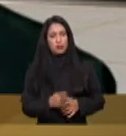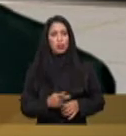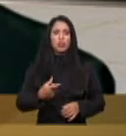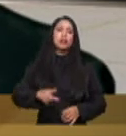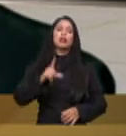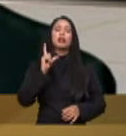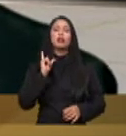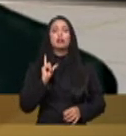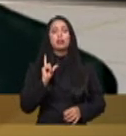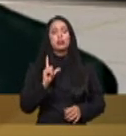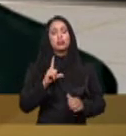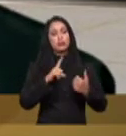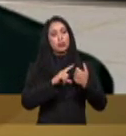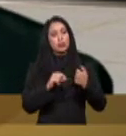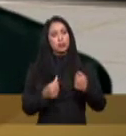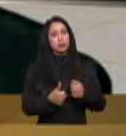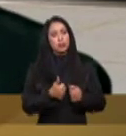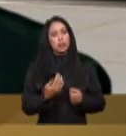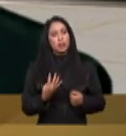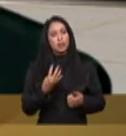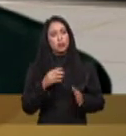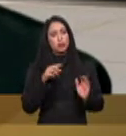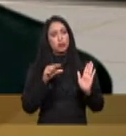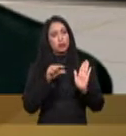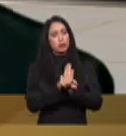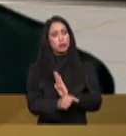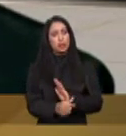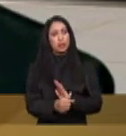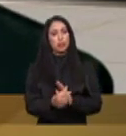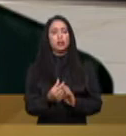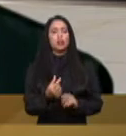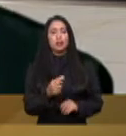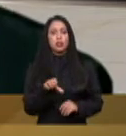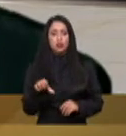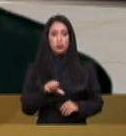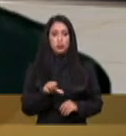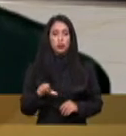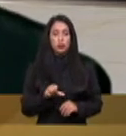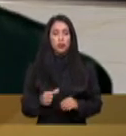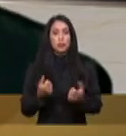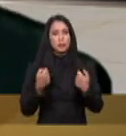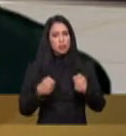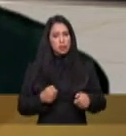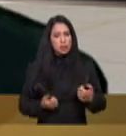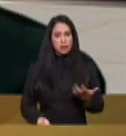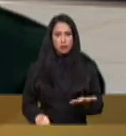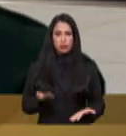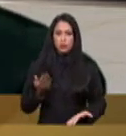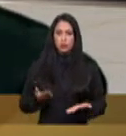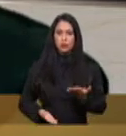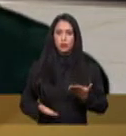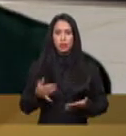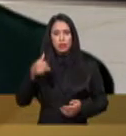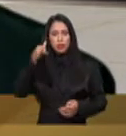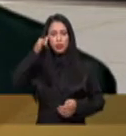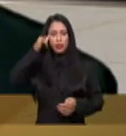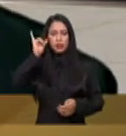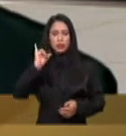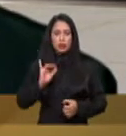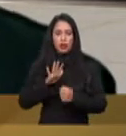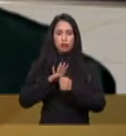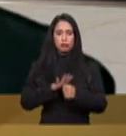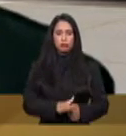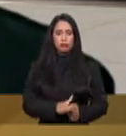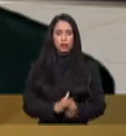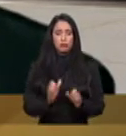referido, o parágrafo 9 do artigo 14. Tem que se procurar o equilíbrio e evitando o abuso do